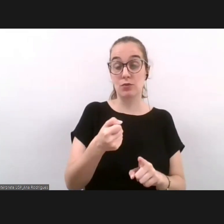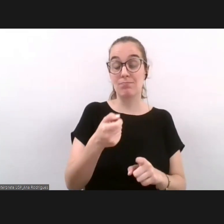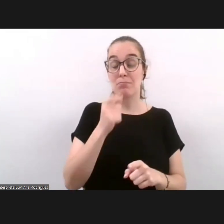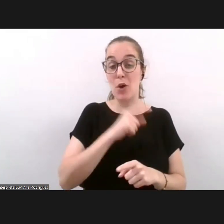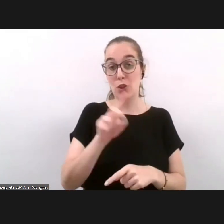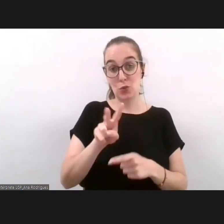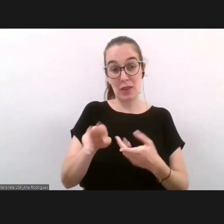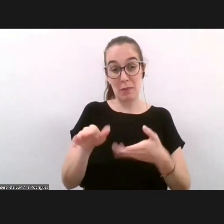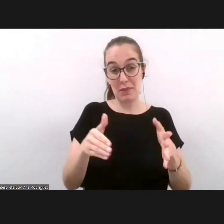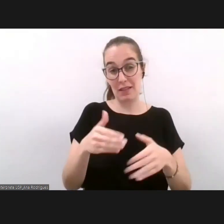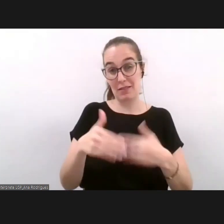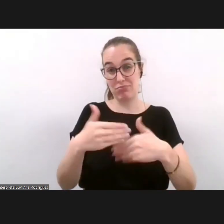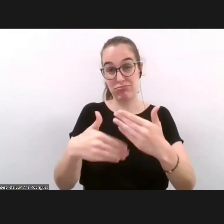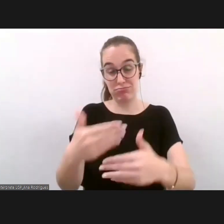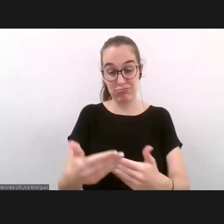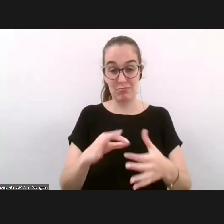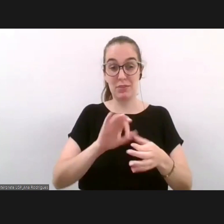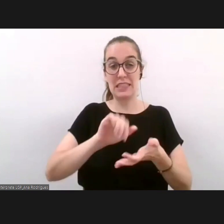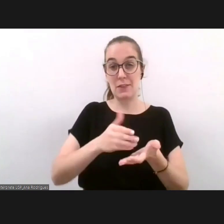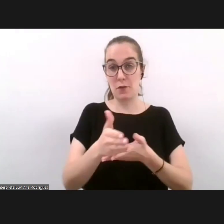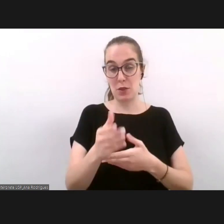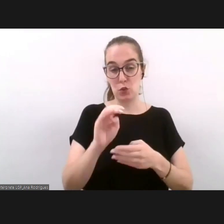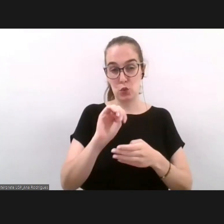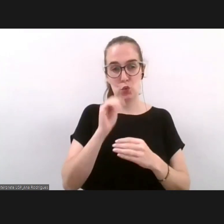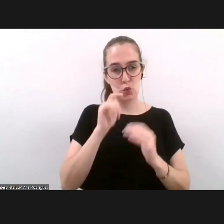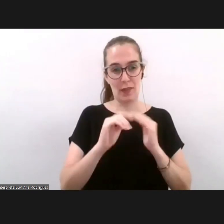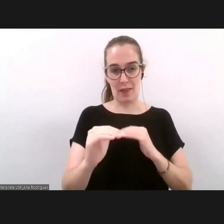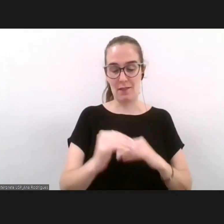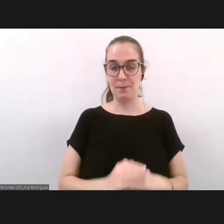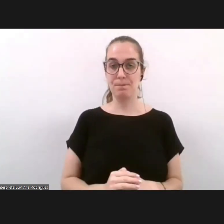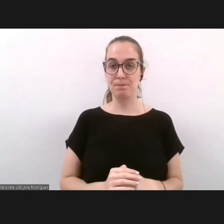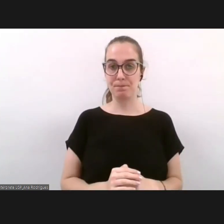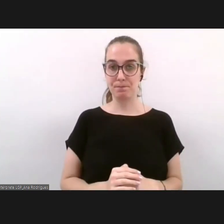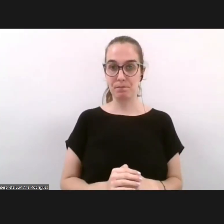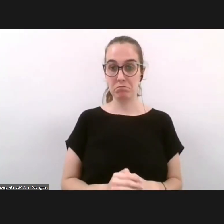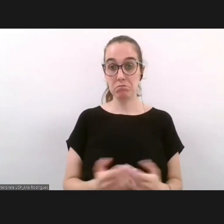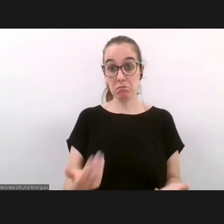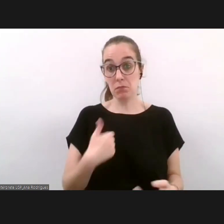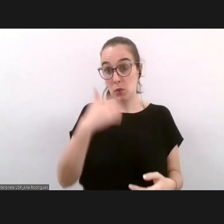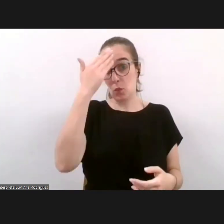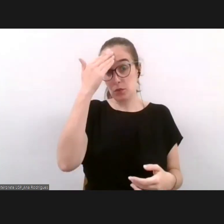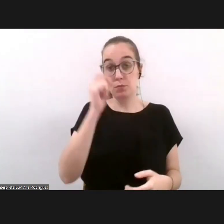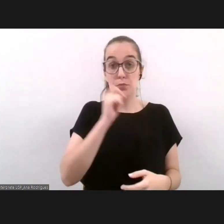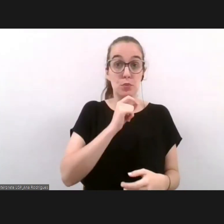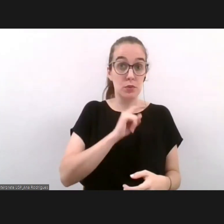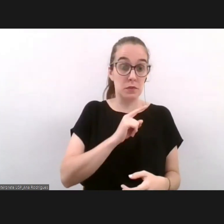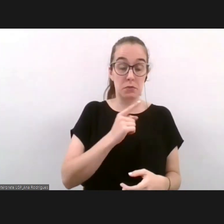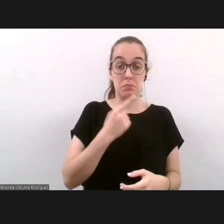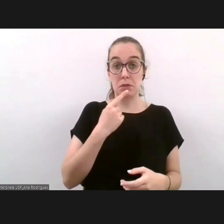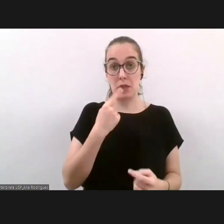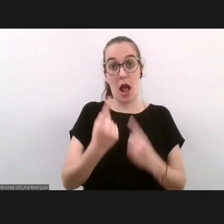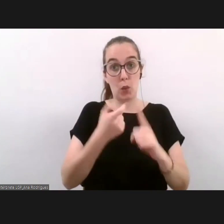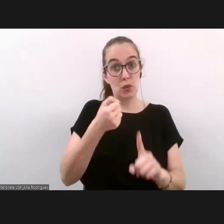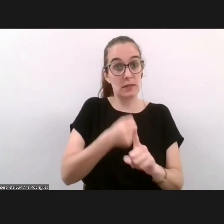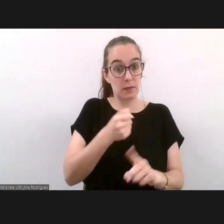Agenda 2030 para o Desenvolvimento Sustentável. E penso que é já possível antecipar alguns desses desafios.